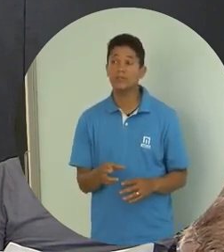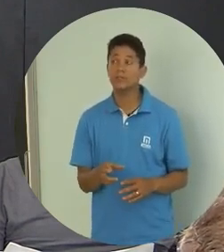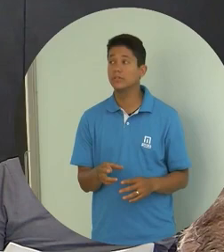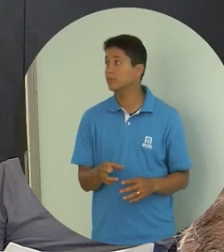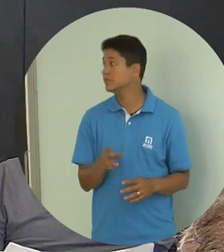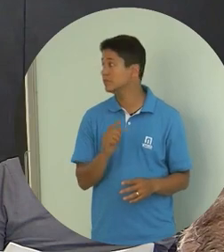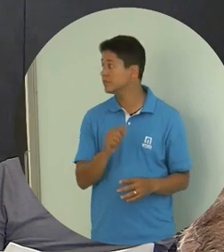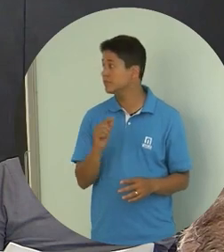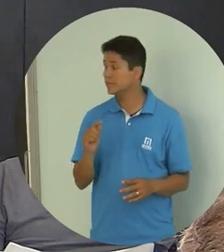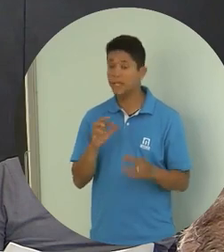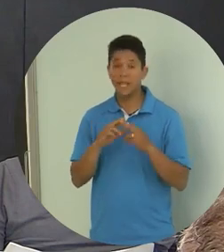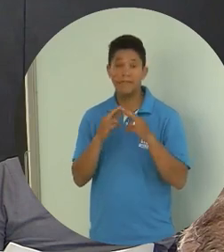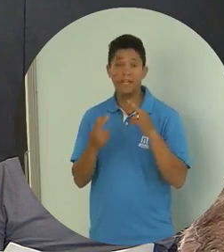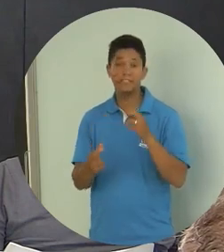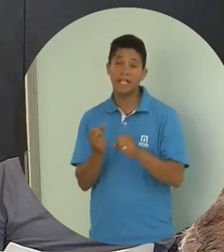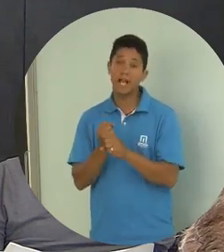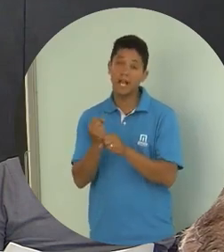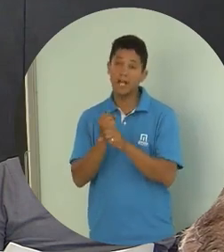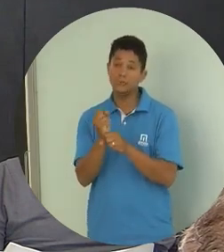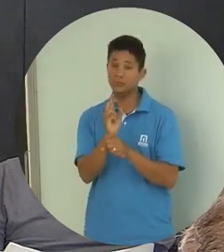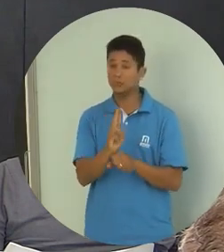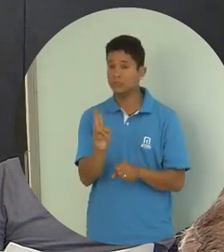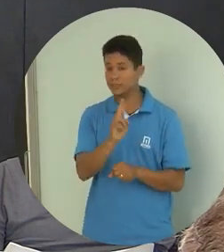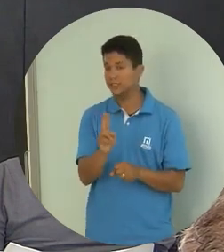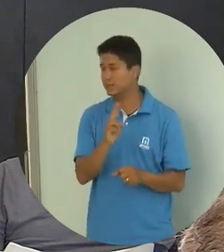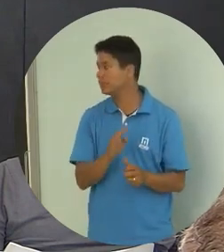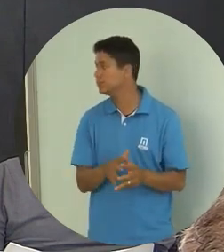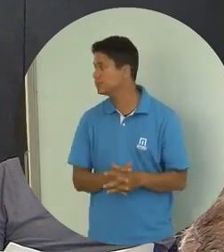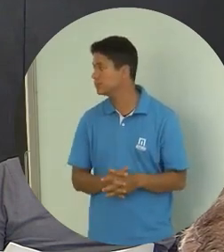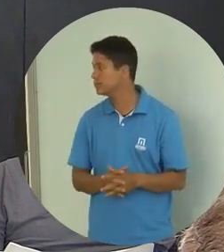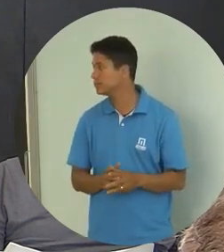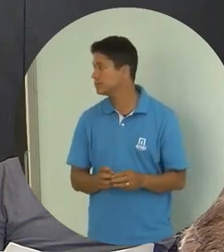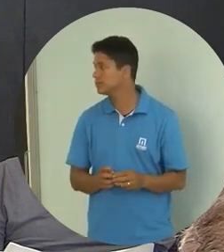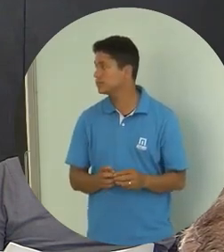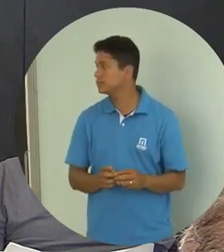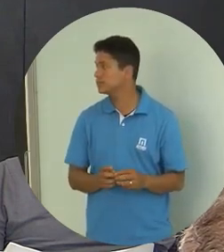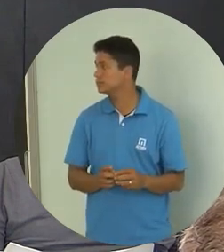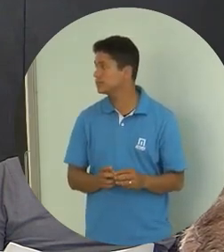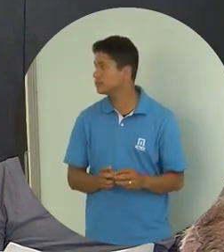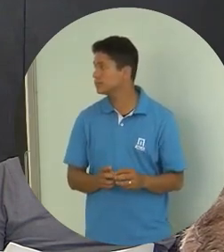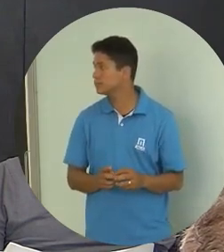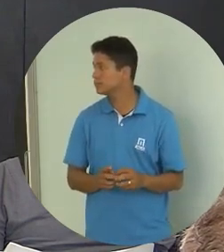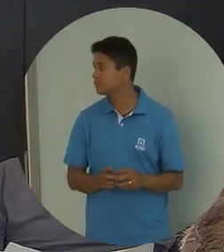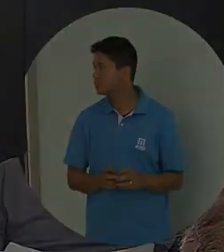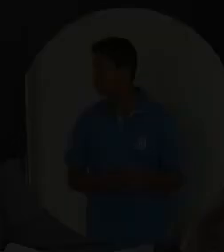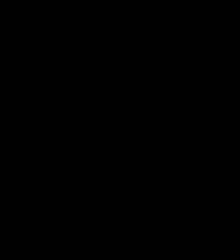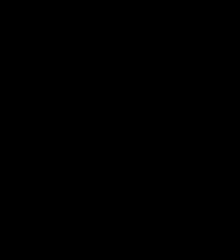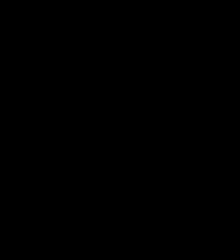que se referem a anos de utilização. Então, a vida útil é ilimitada. Tá?